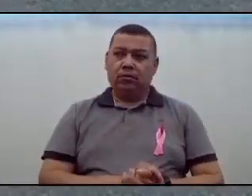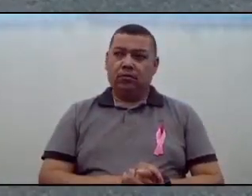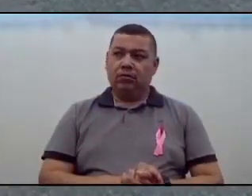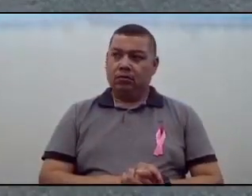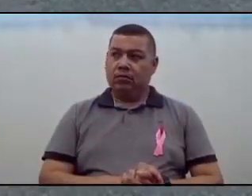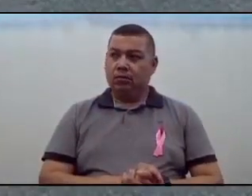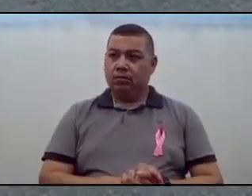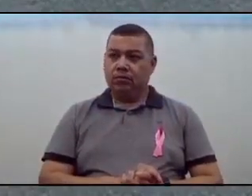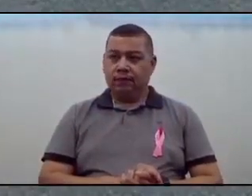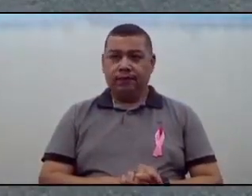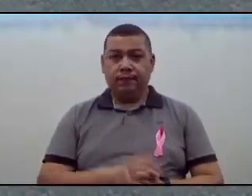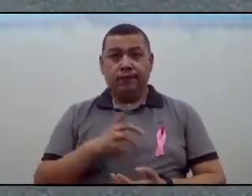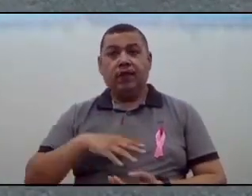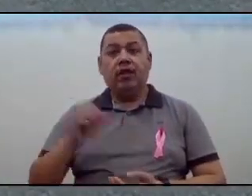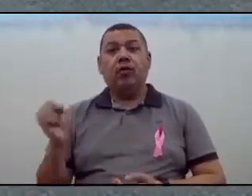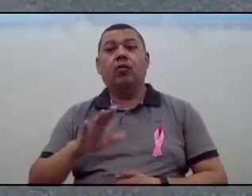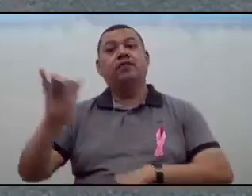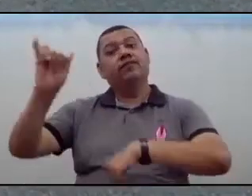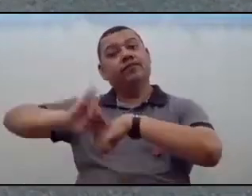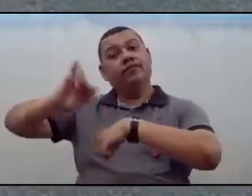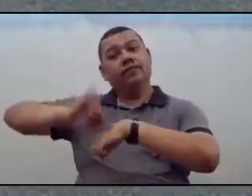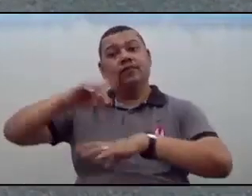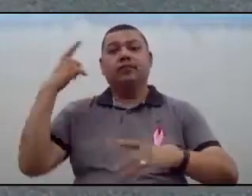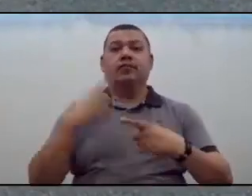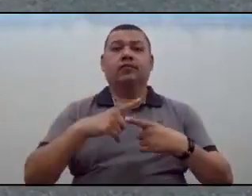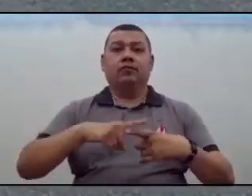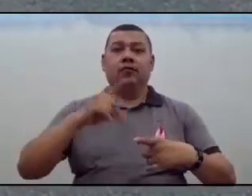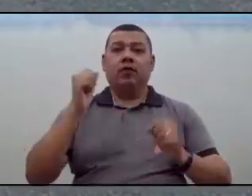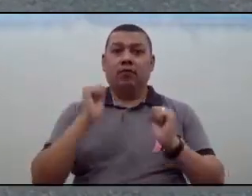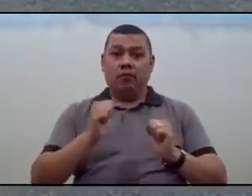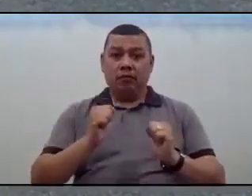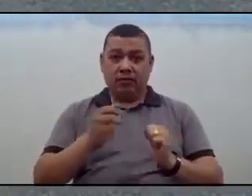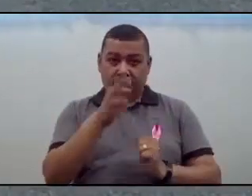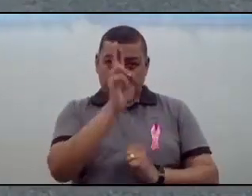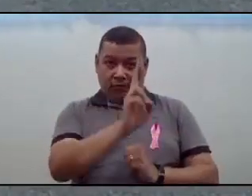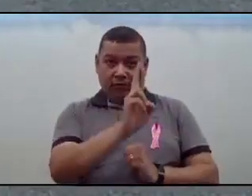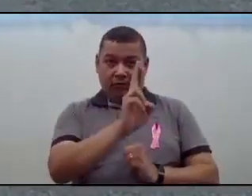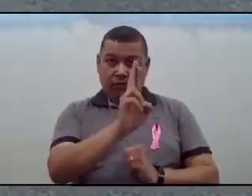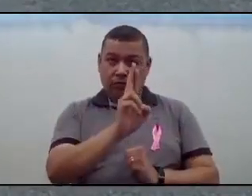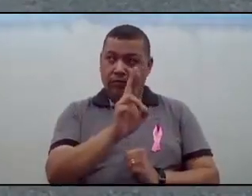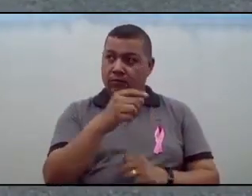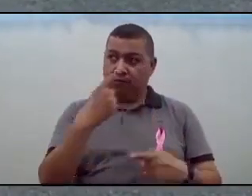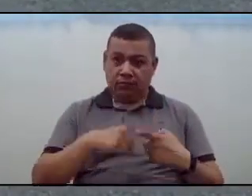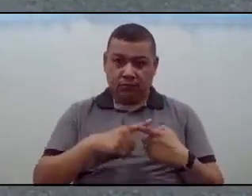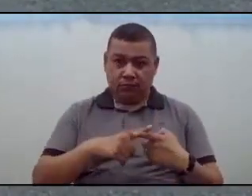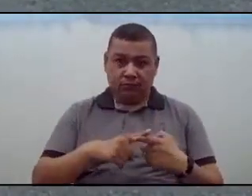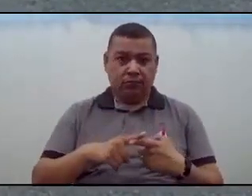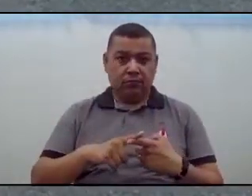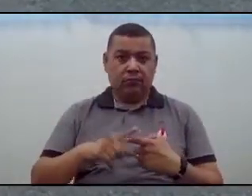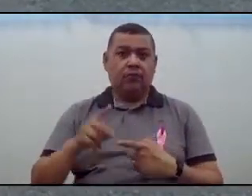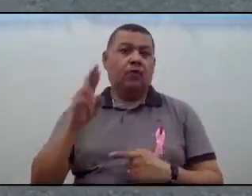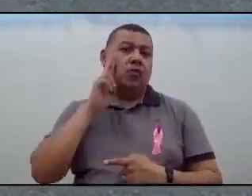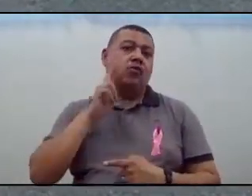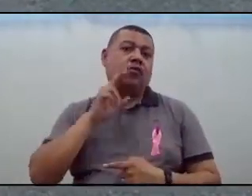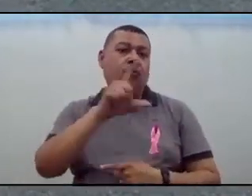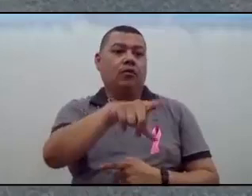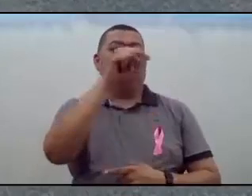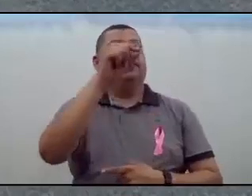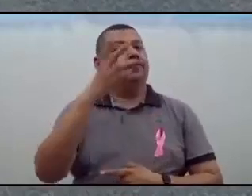esse recém-criado centro, para que realmente venha a ser uma referência no interior do estado de Rondônia. Quero